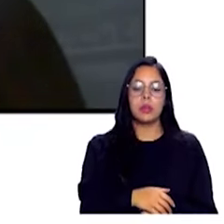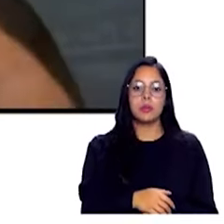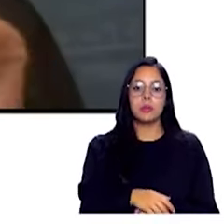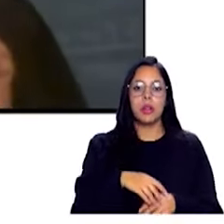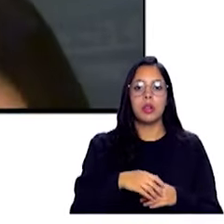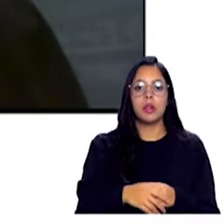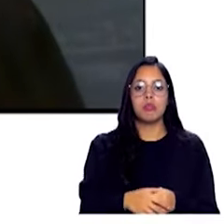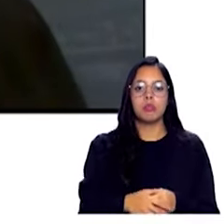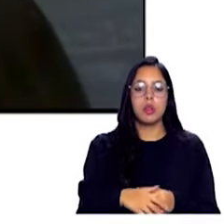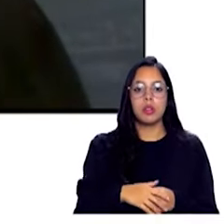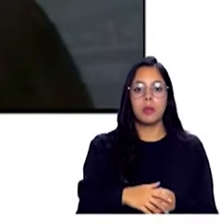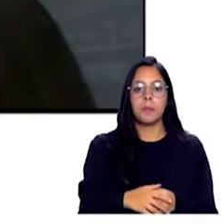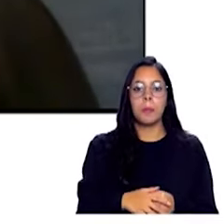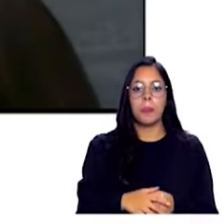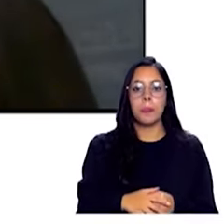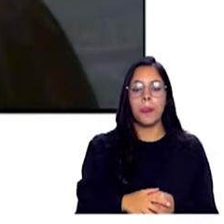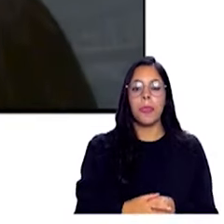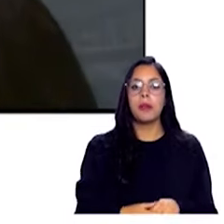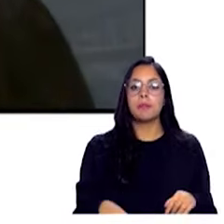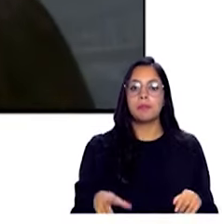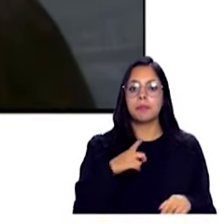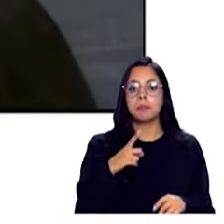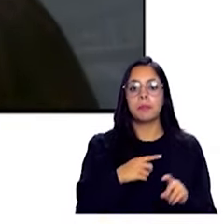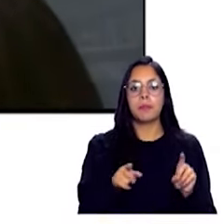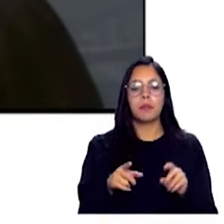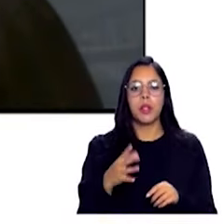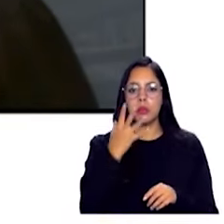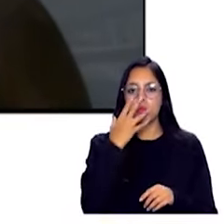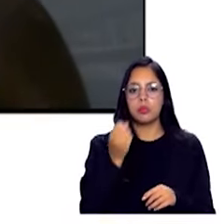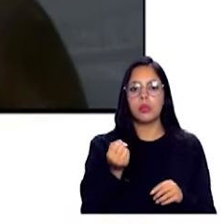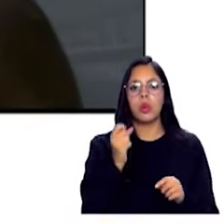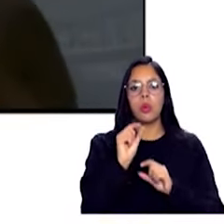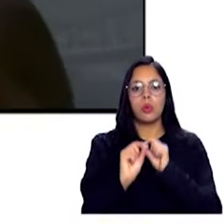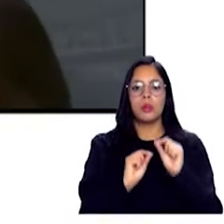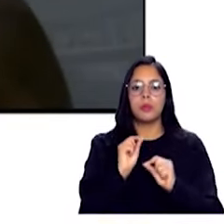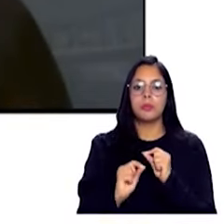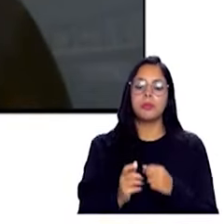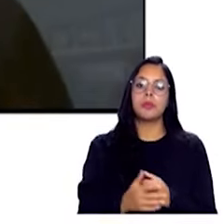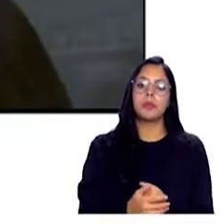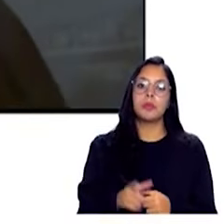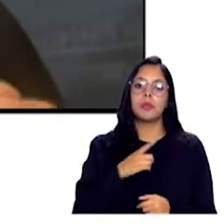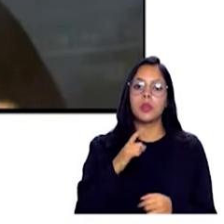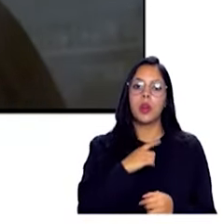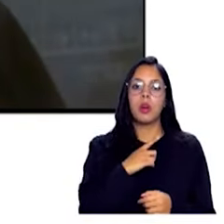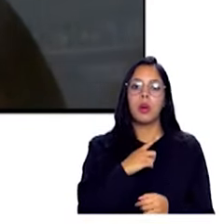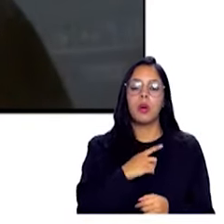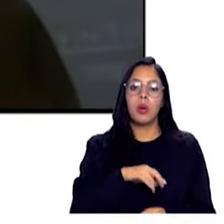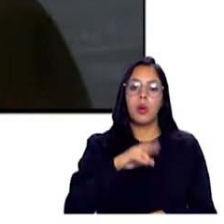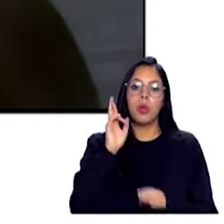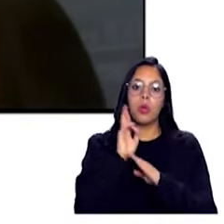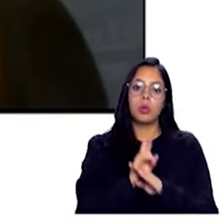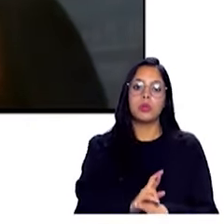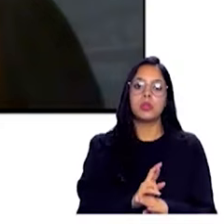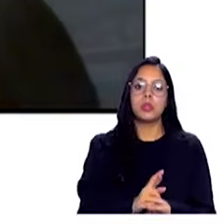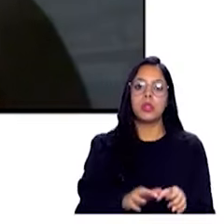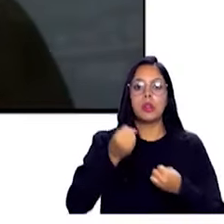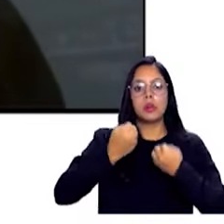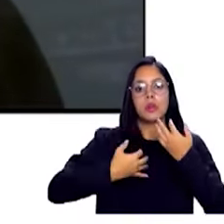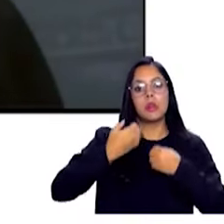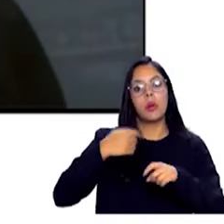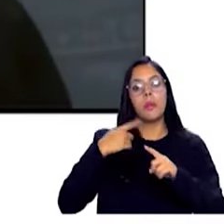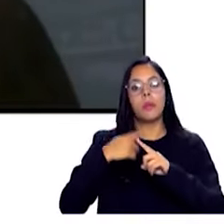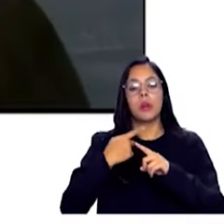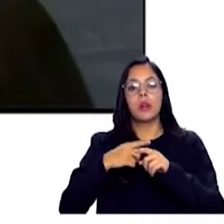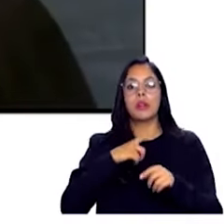ou e foi essa a hipótese que me chamou mais atenção a de que o recorrente justifique a necessidade de